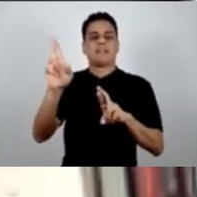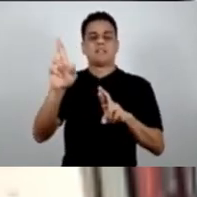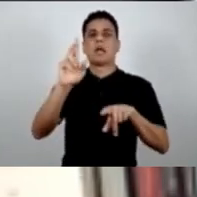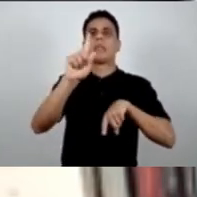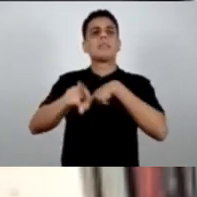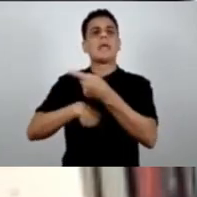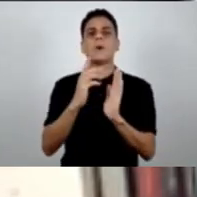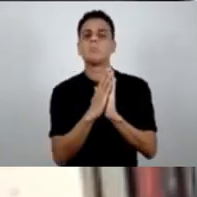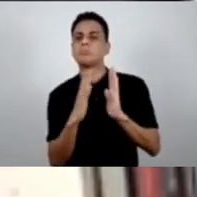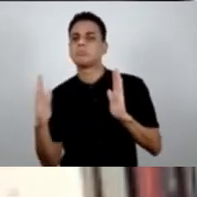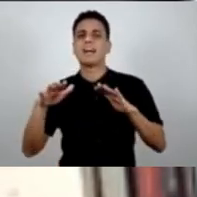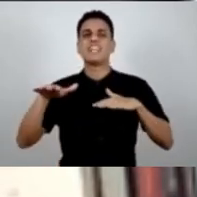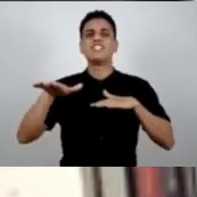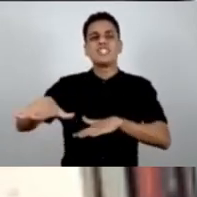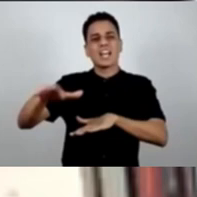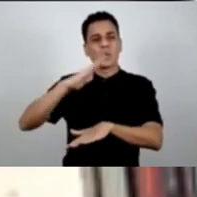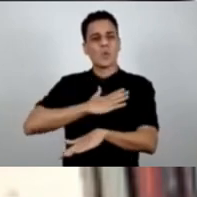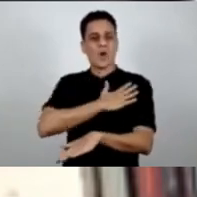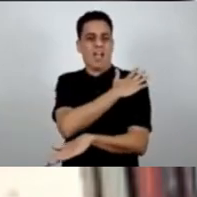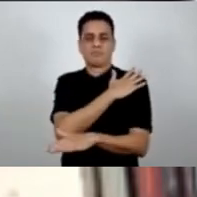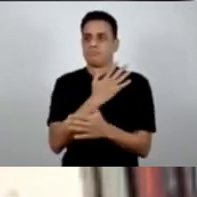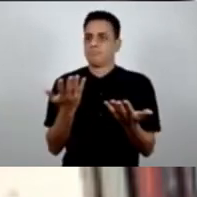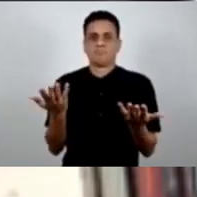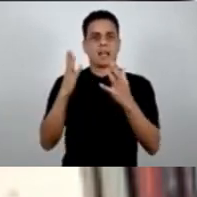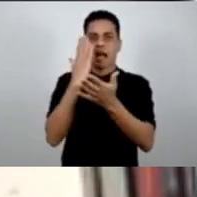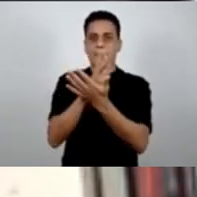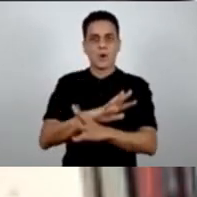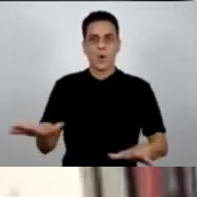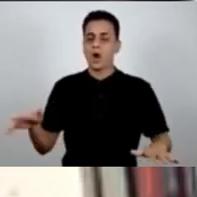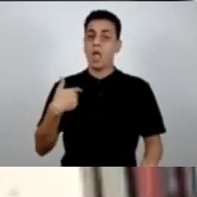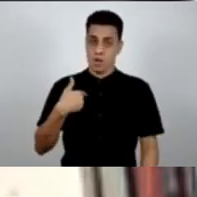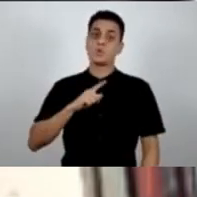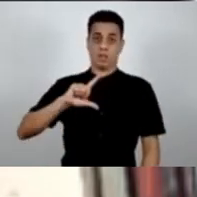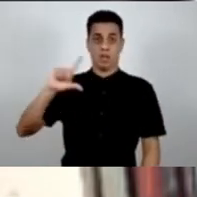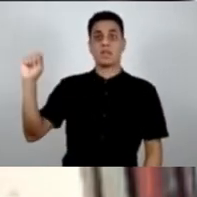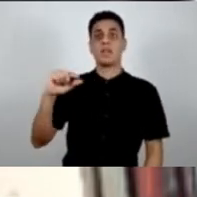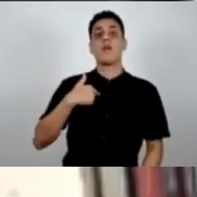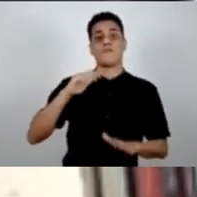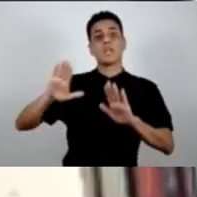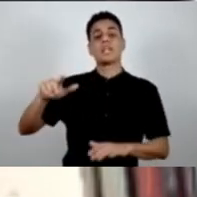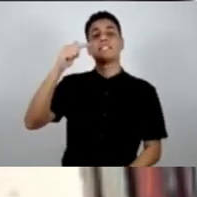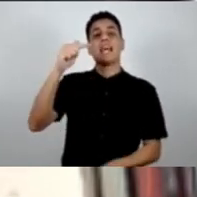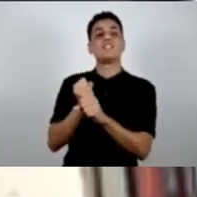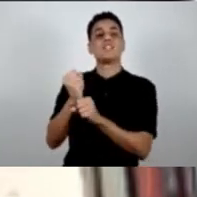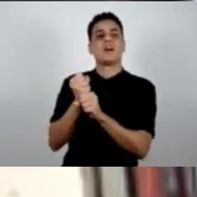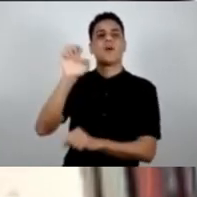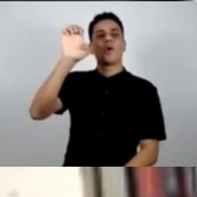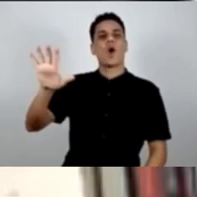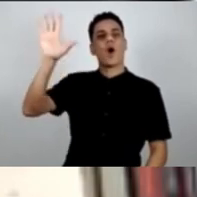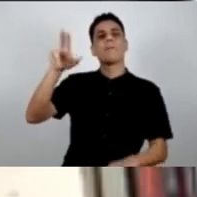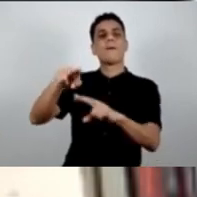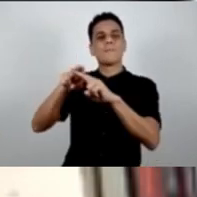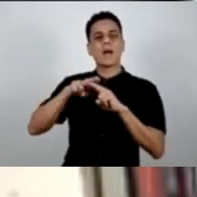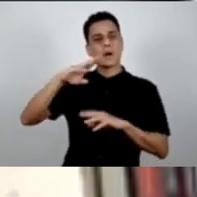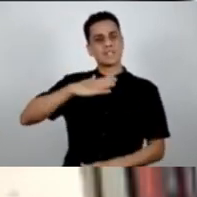que é o da ditadura militar, não é? Eu mesmo saí do Brasil, fiquei 7 anos fora do país, na Europa, durante a ditadura militar. A